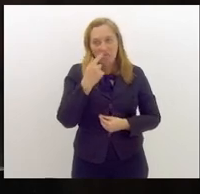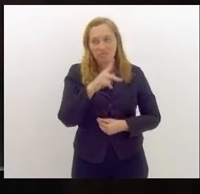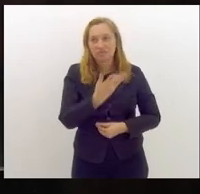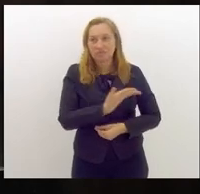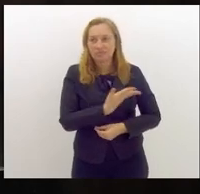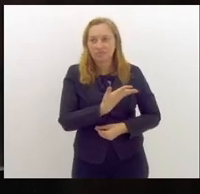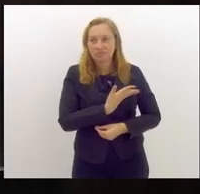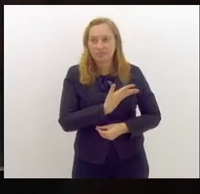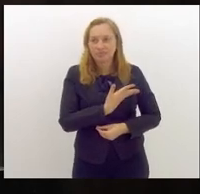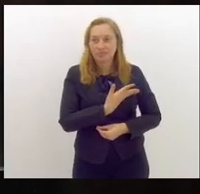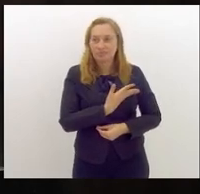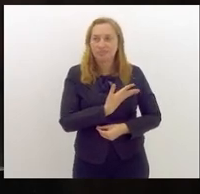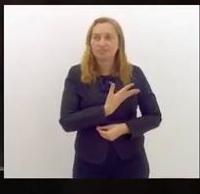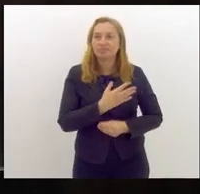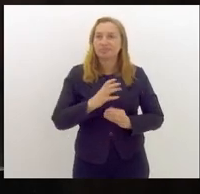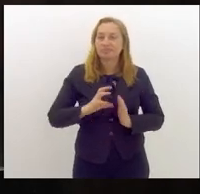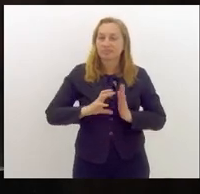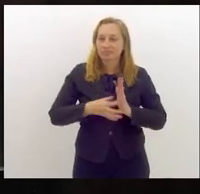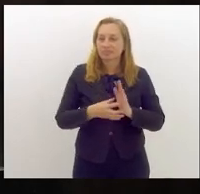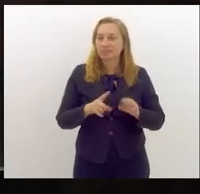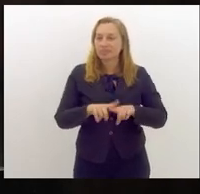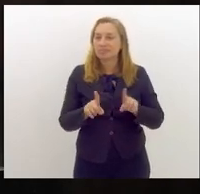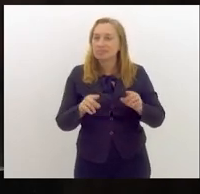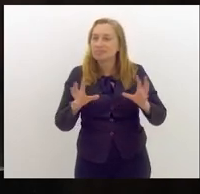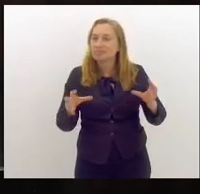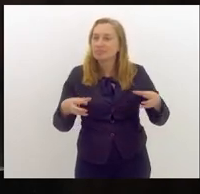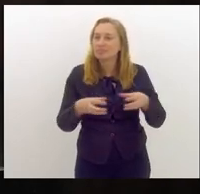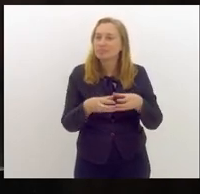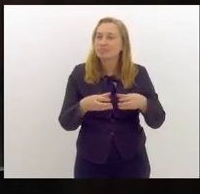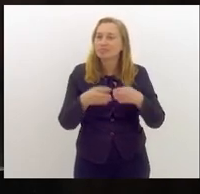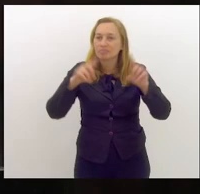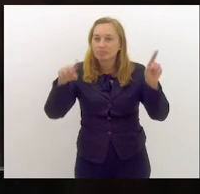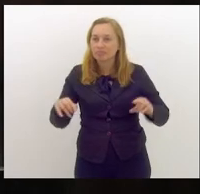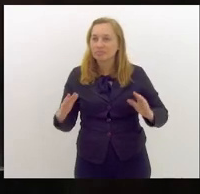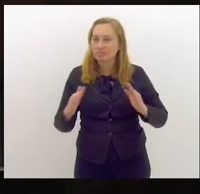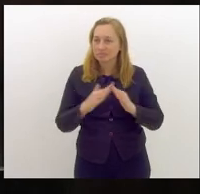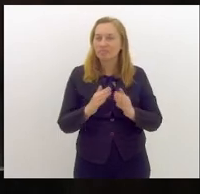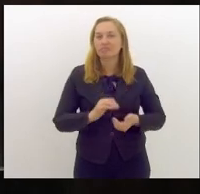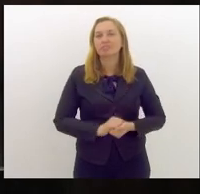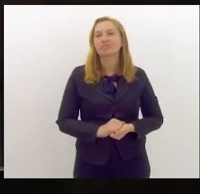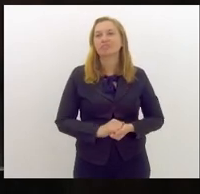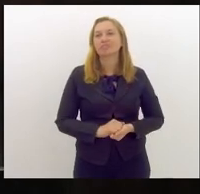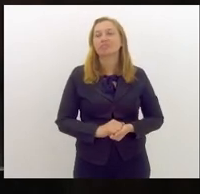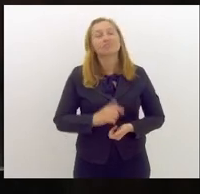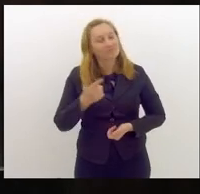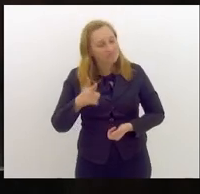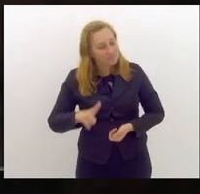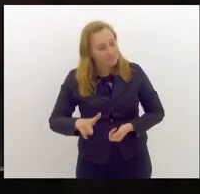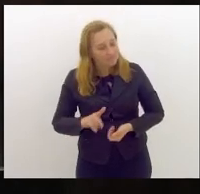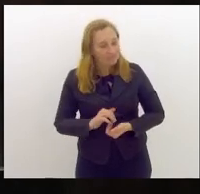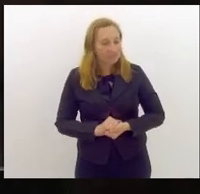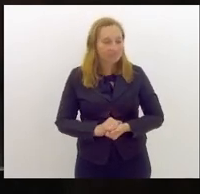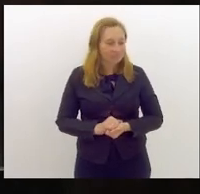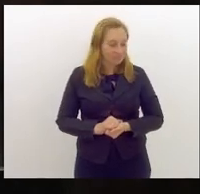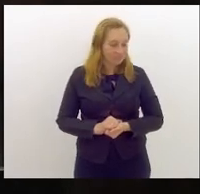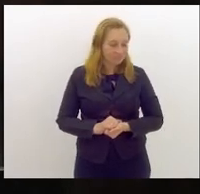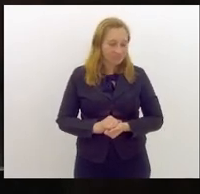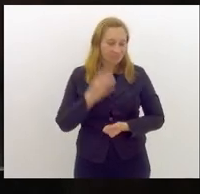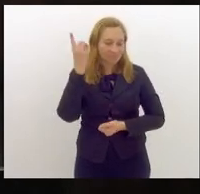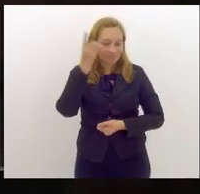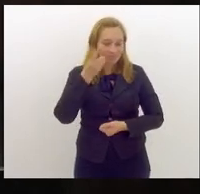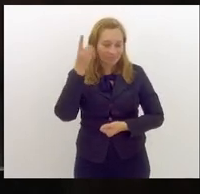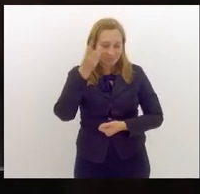companheiros de jornada mas no conjunto dos Servidores dessa casa e novamente plagiando a